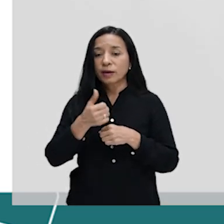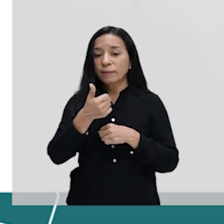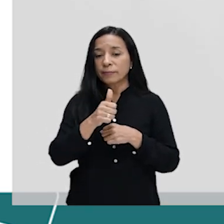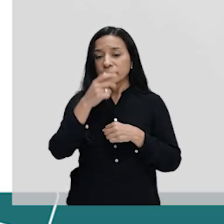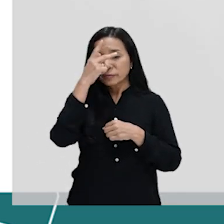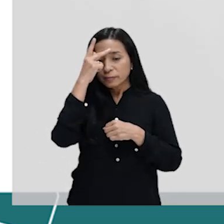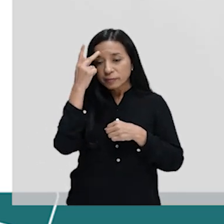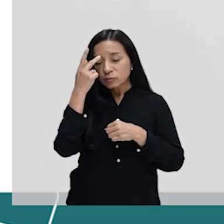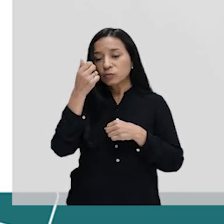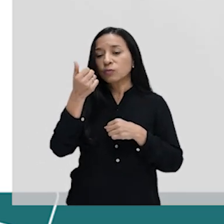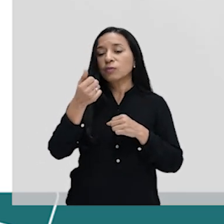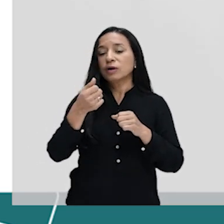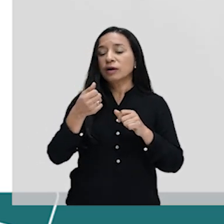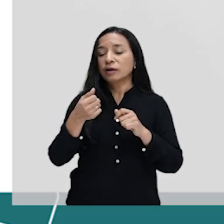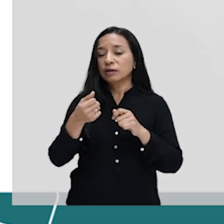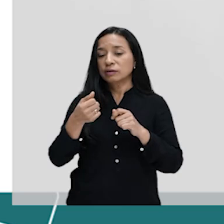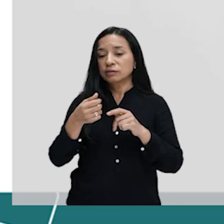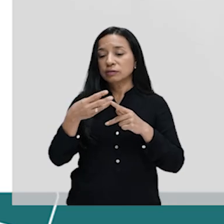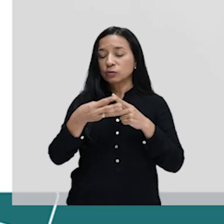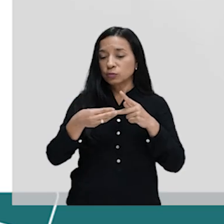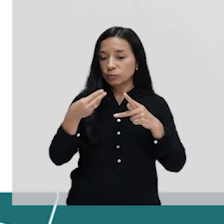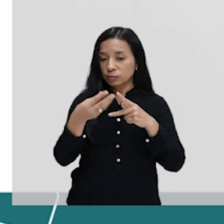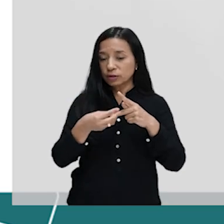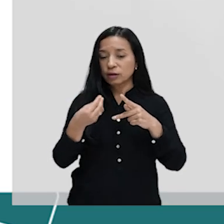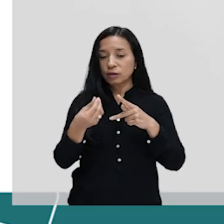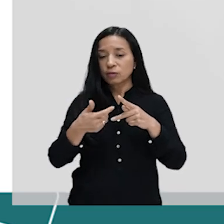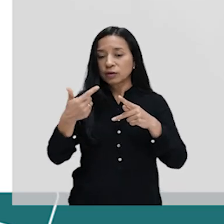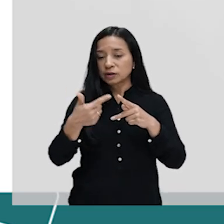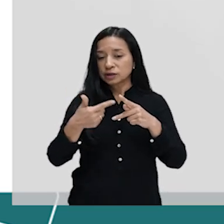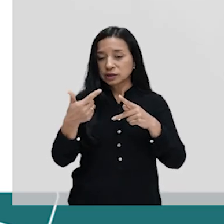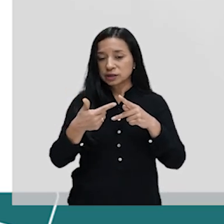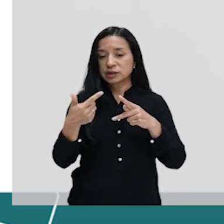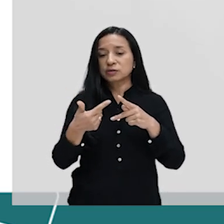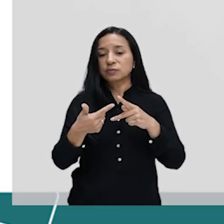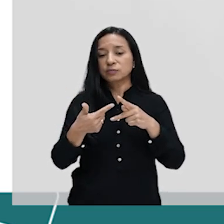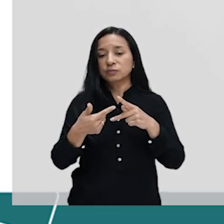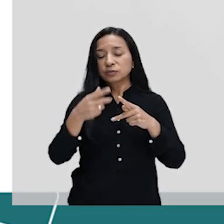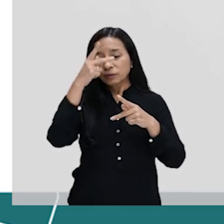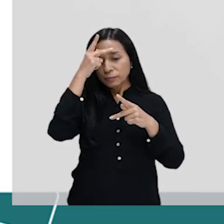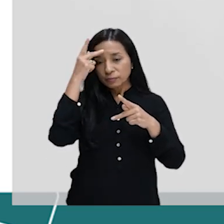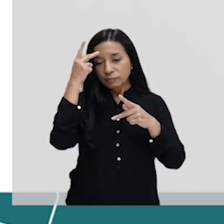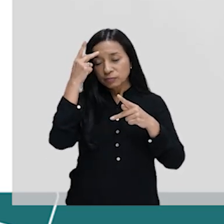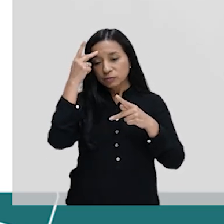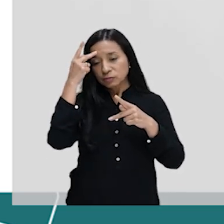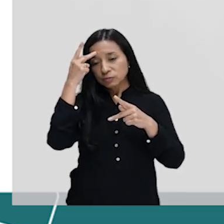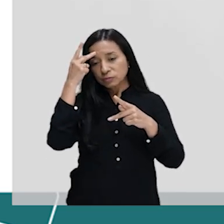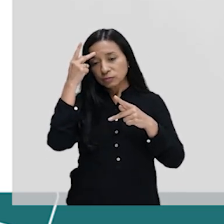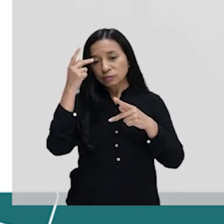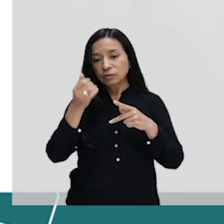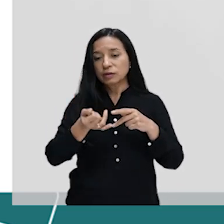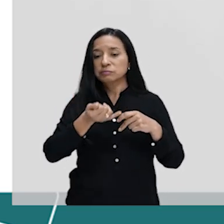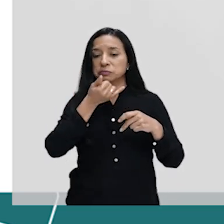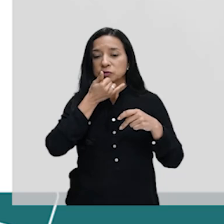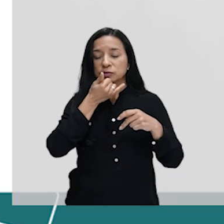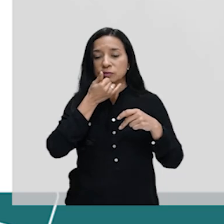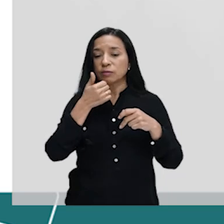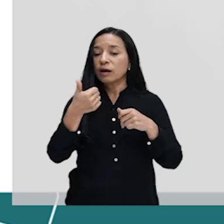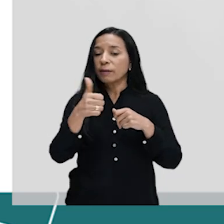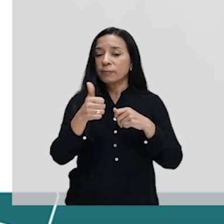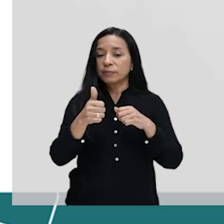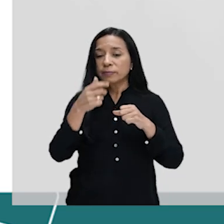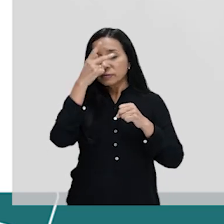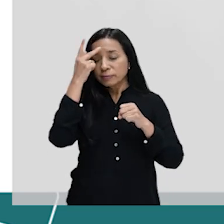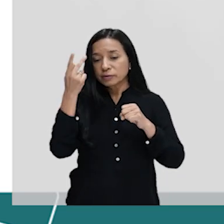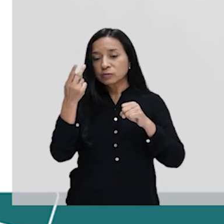do plural, me, mim, comigo. A segunda pessoa, a primeira do singular, desculpa. A segunda do